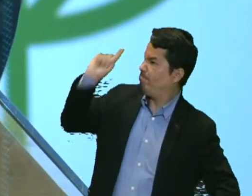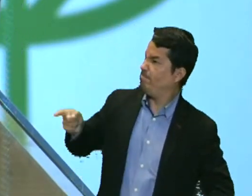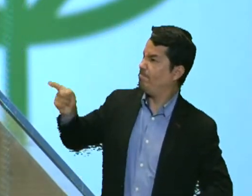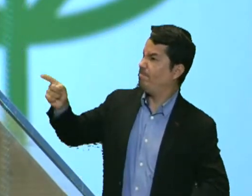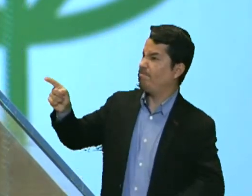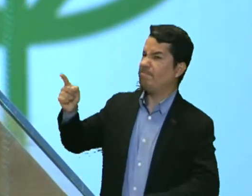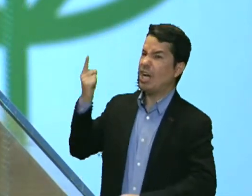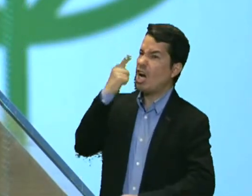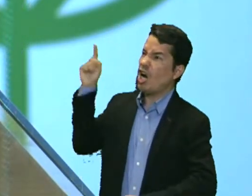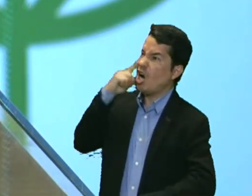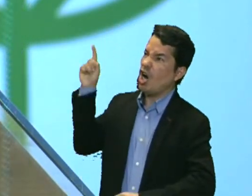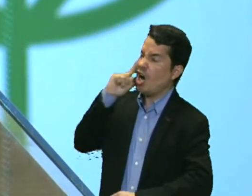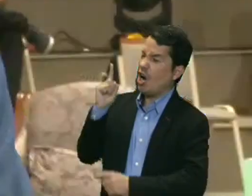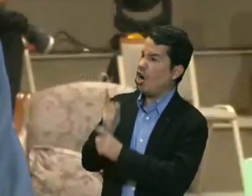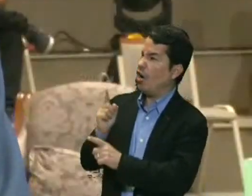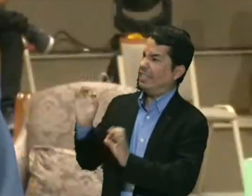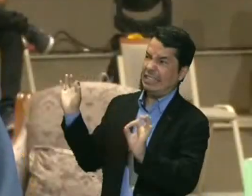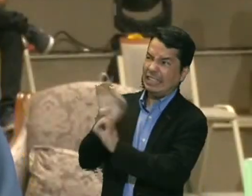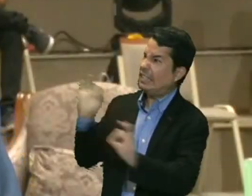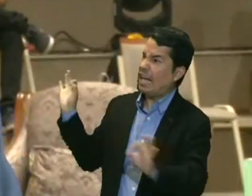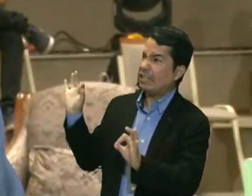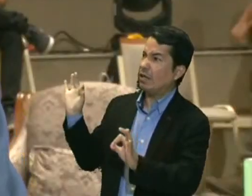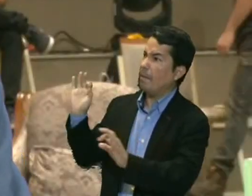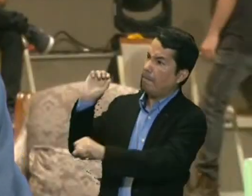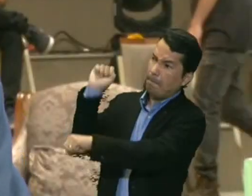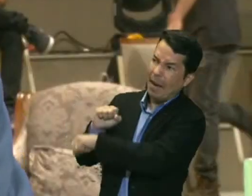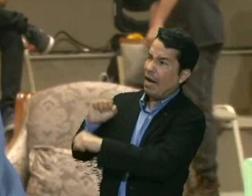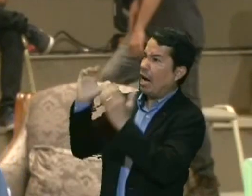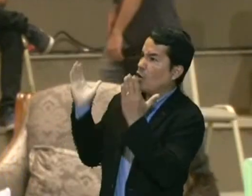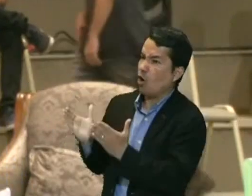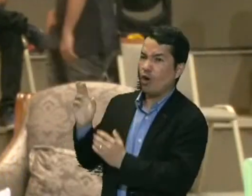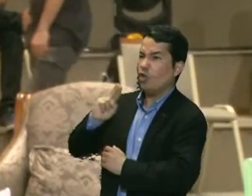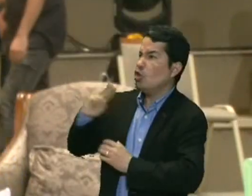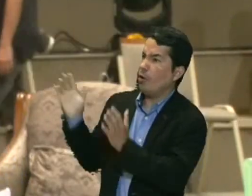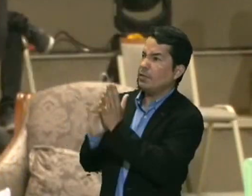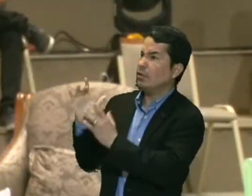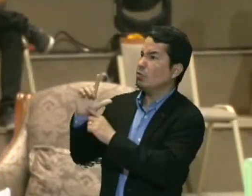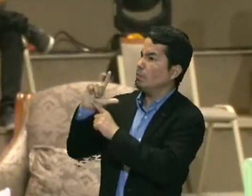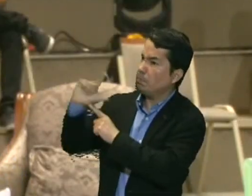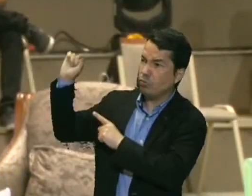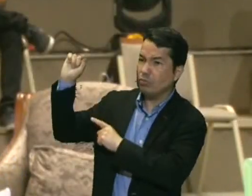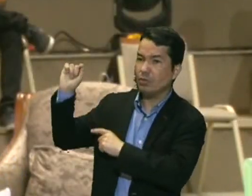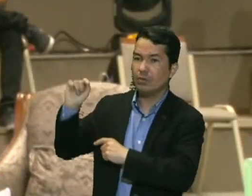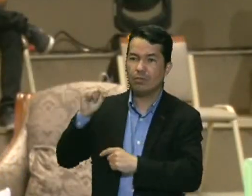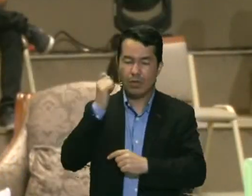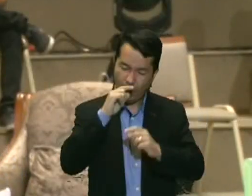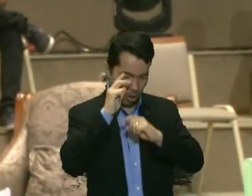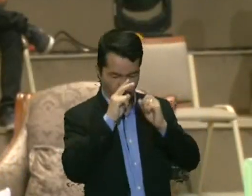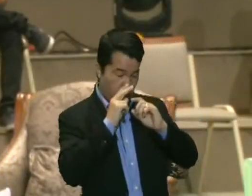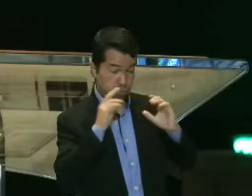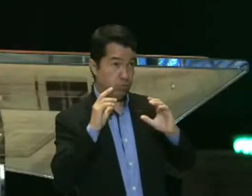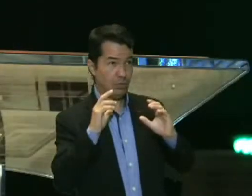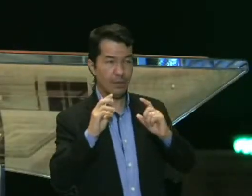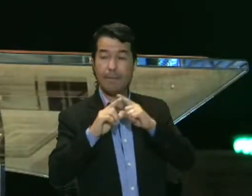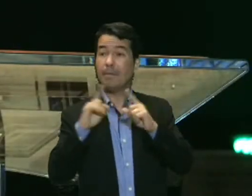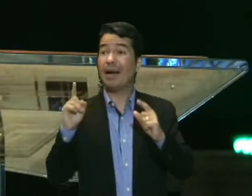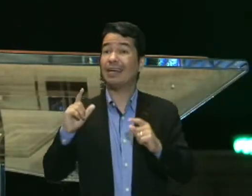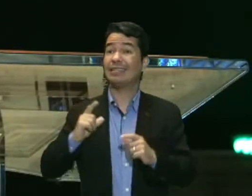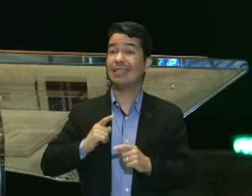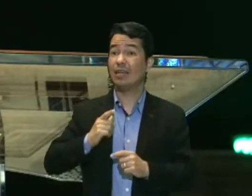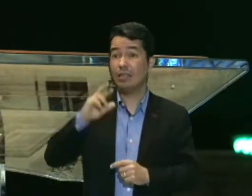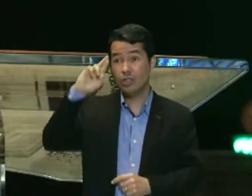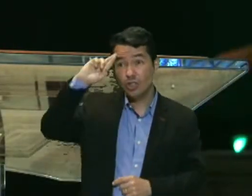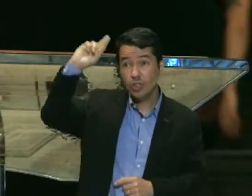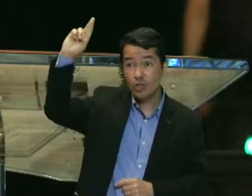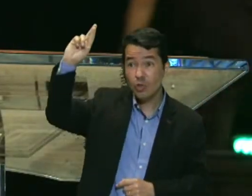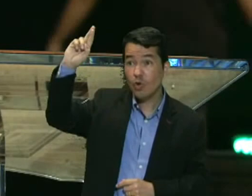de alguém que se aproveitava desse espírito que se manifestava nela. E porque tirou